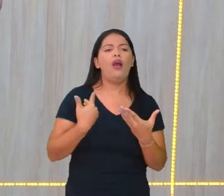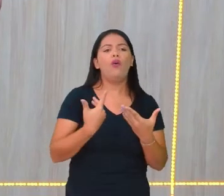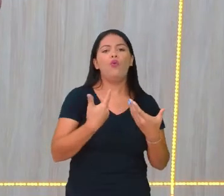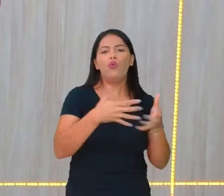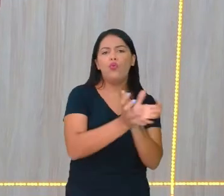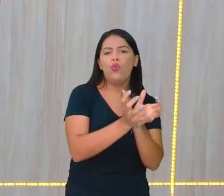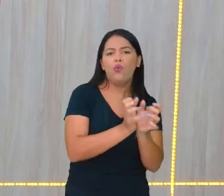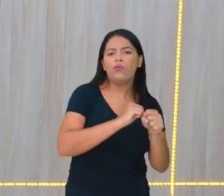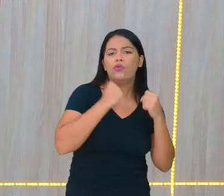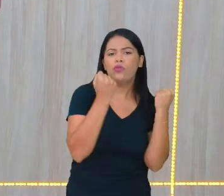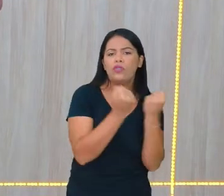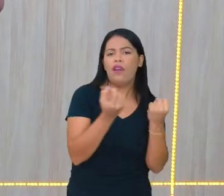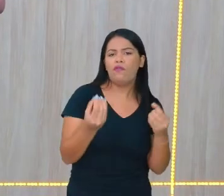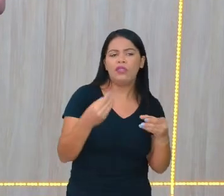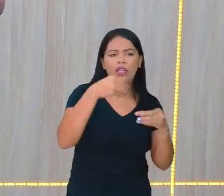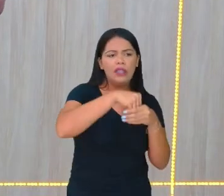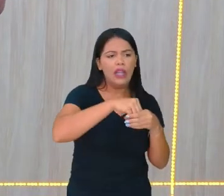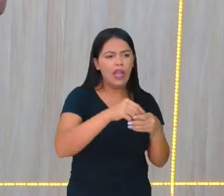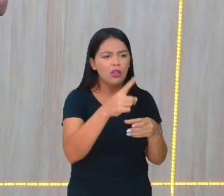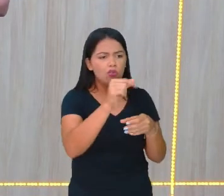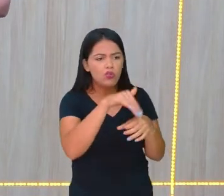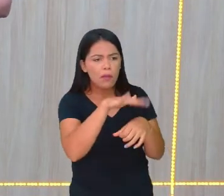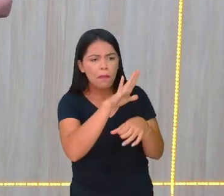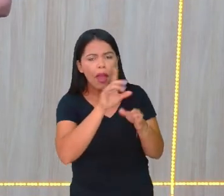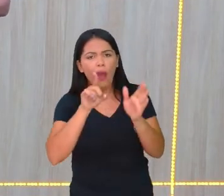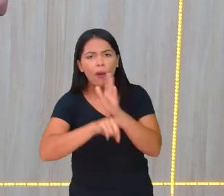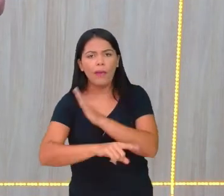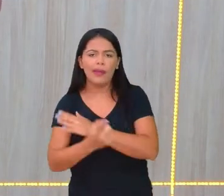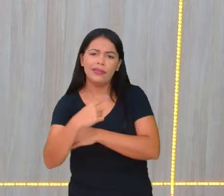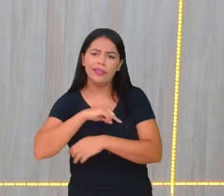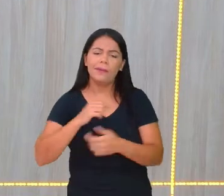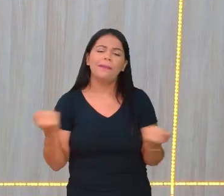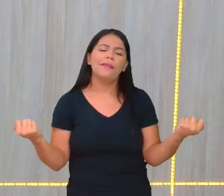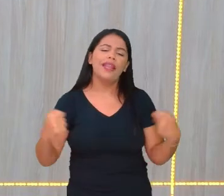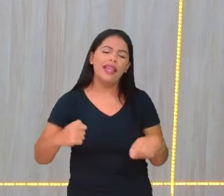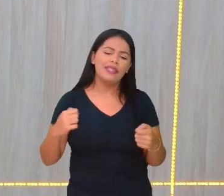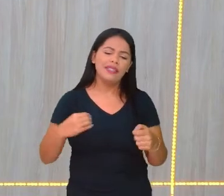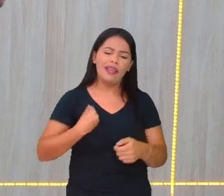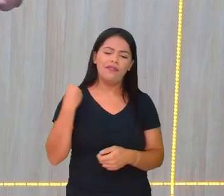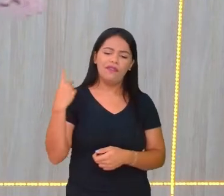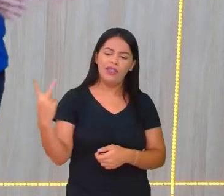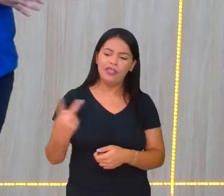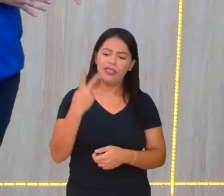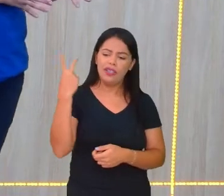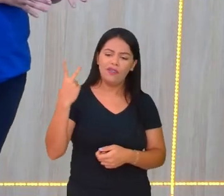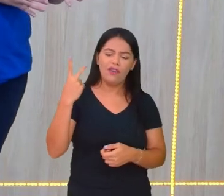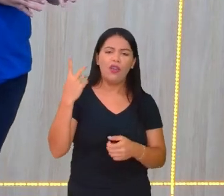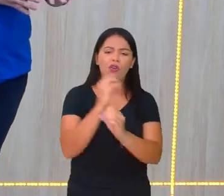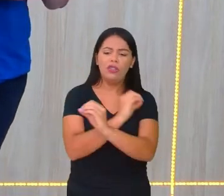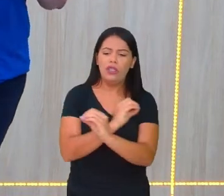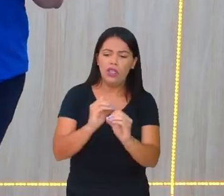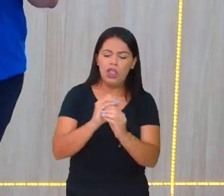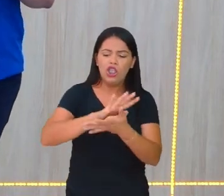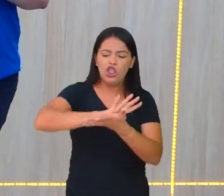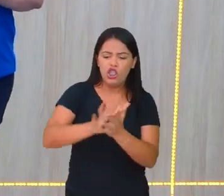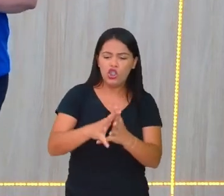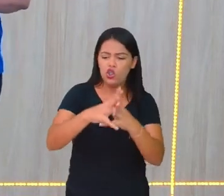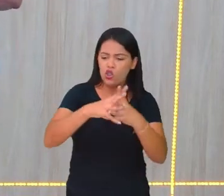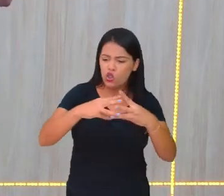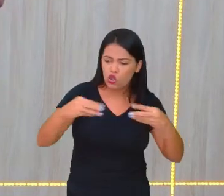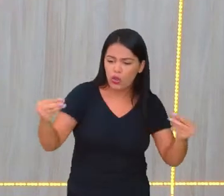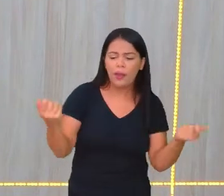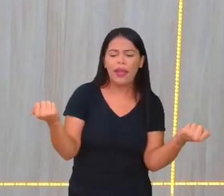Então, precisamos vivenciar esses valores e anular, abolir, não é?